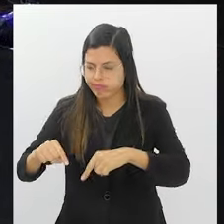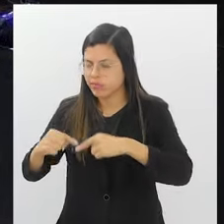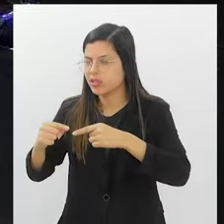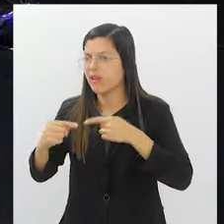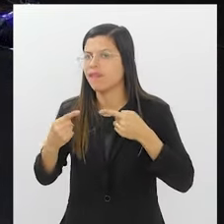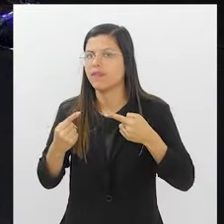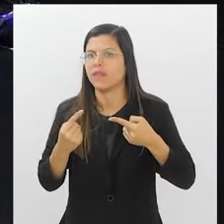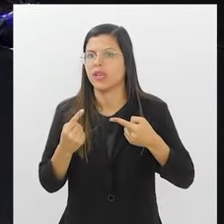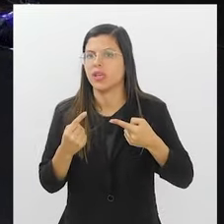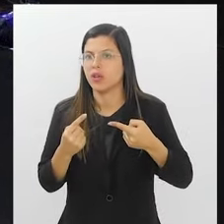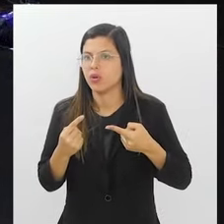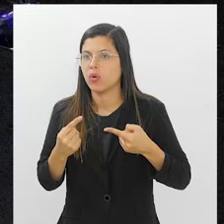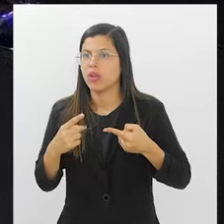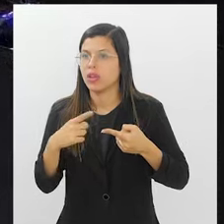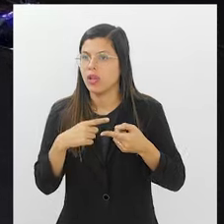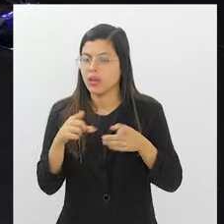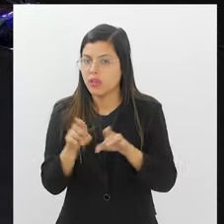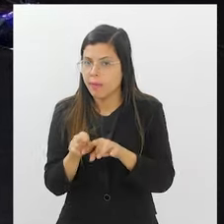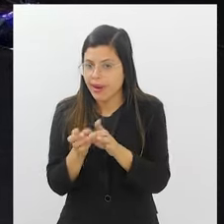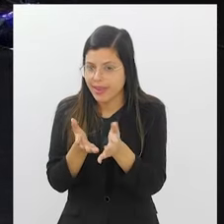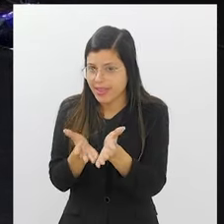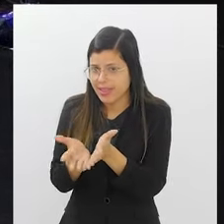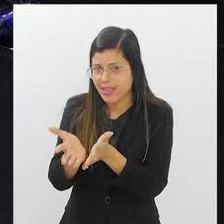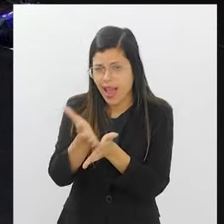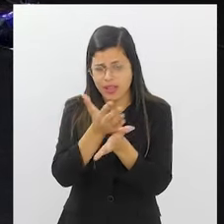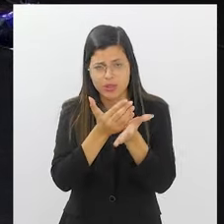né, a gente tem dados